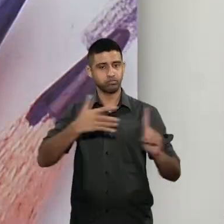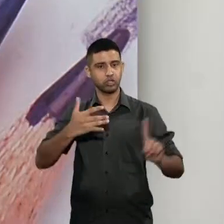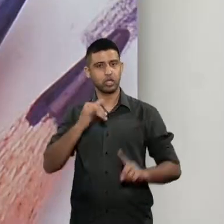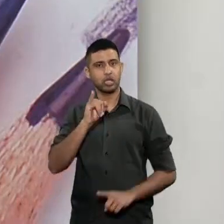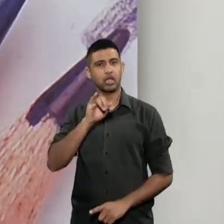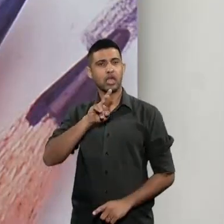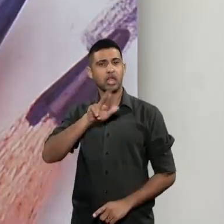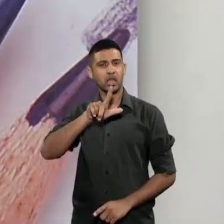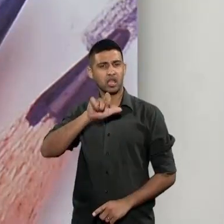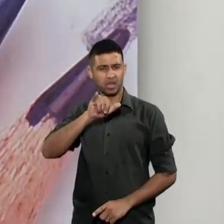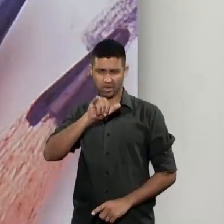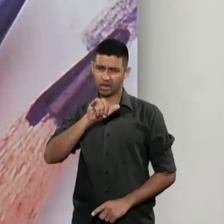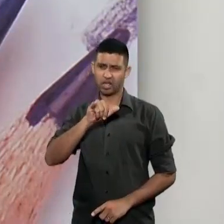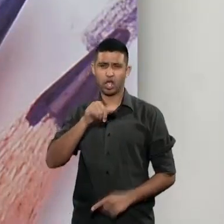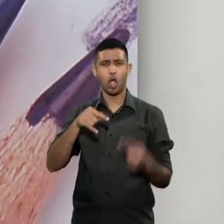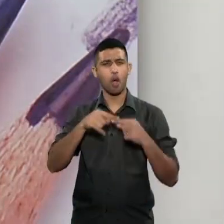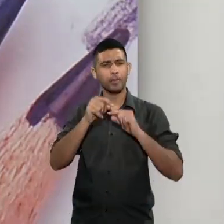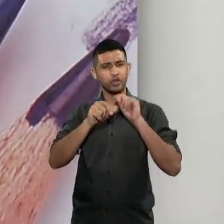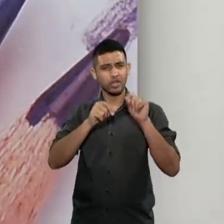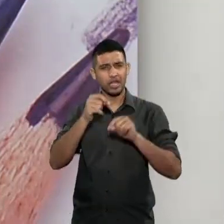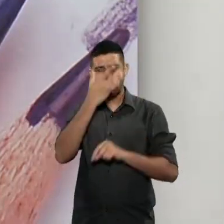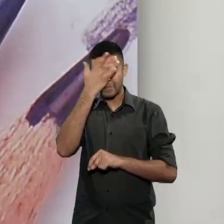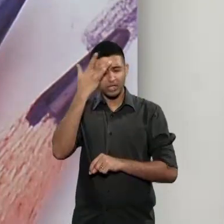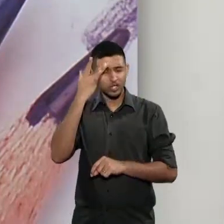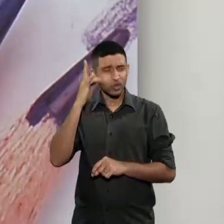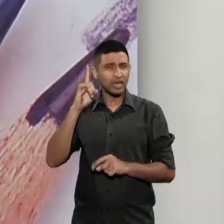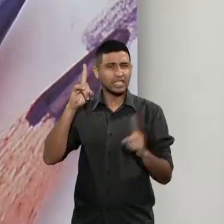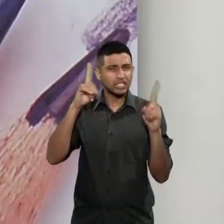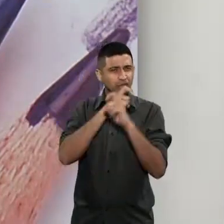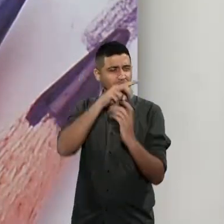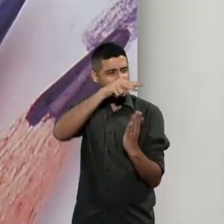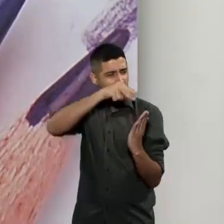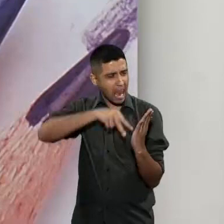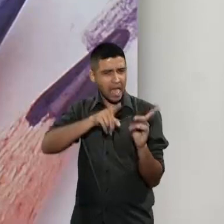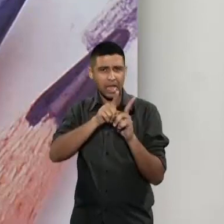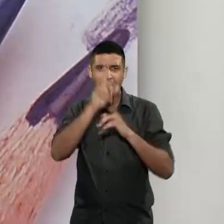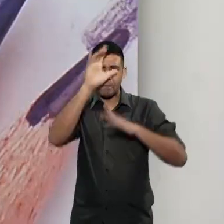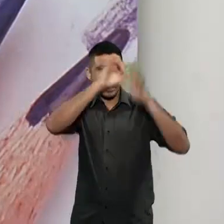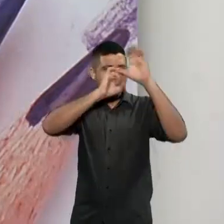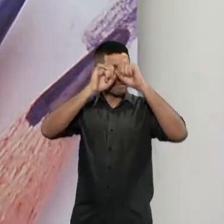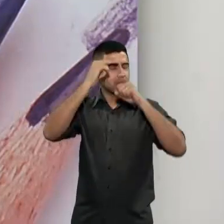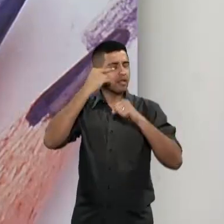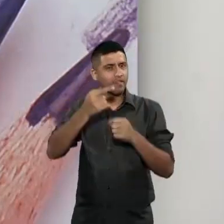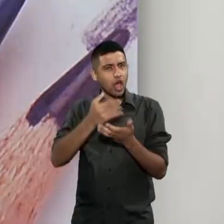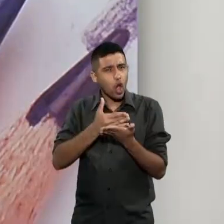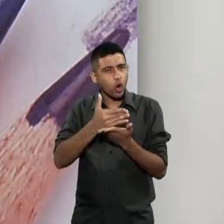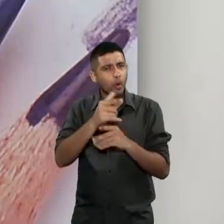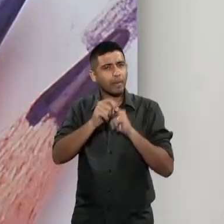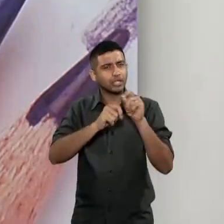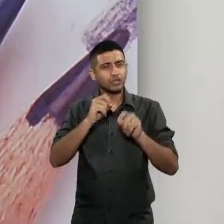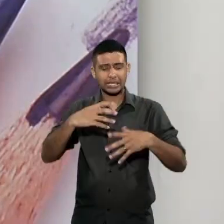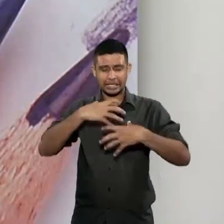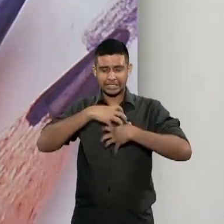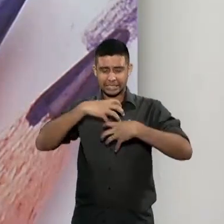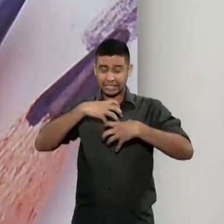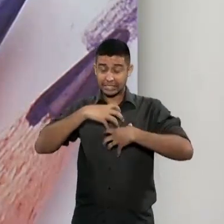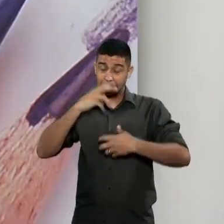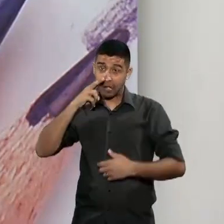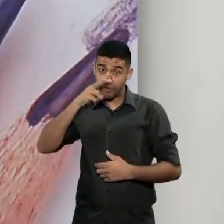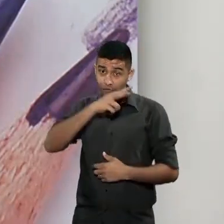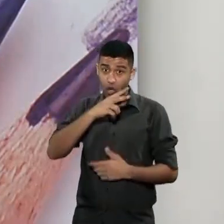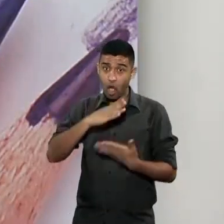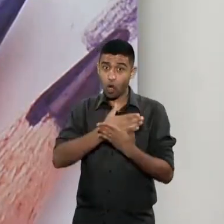A síndrome de Irlen é uma condição que causa dificuldade de leitura e aprendizado. Ela se manifesta devido à